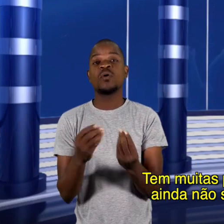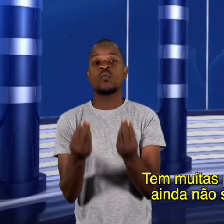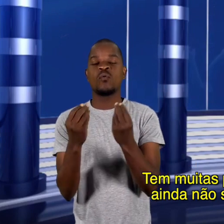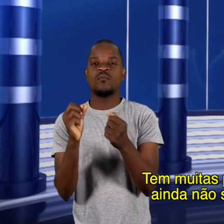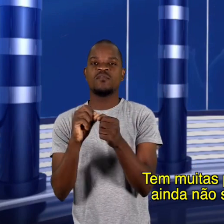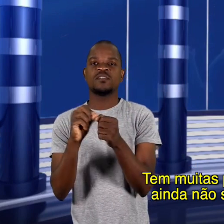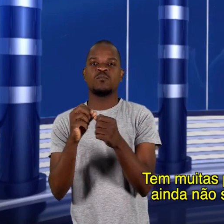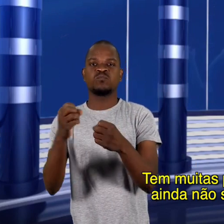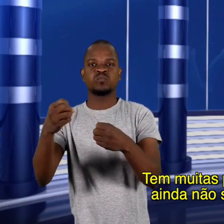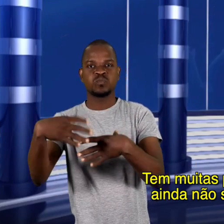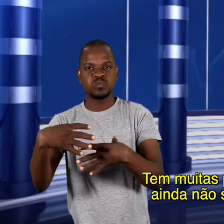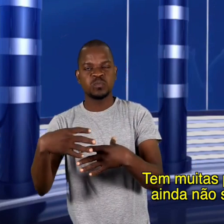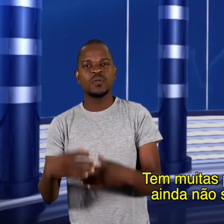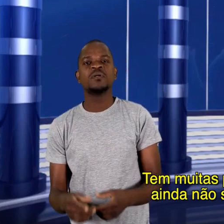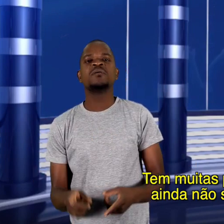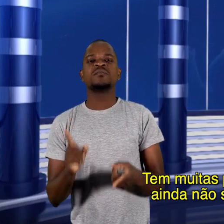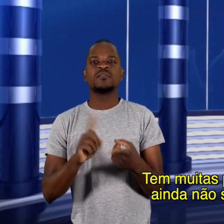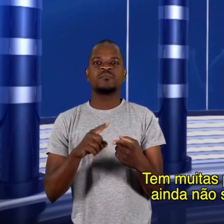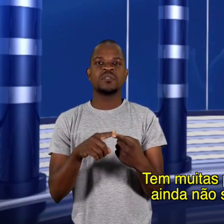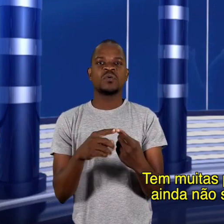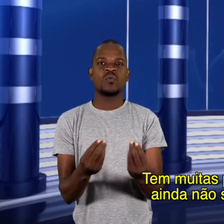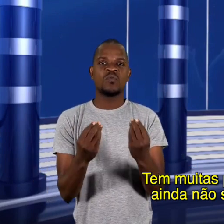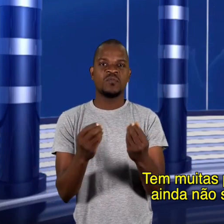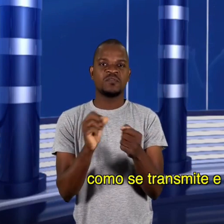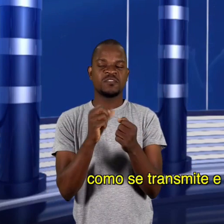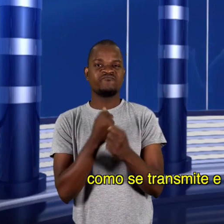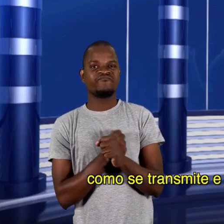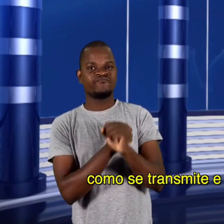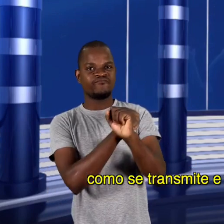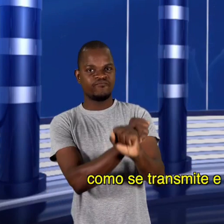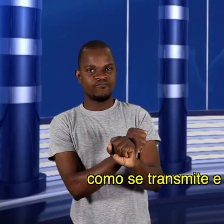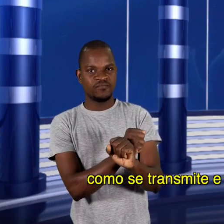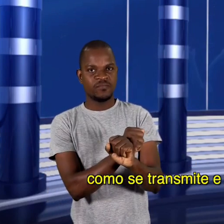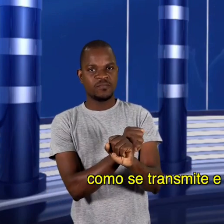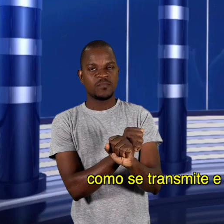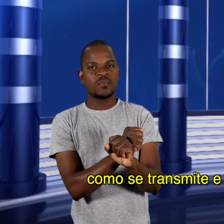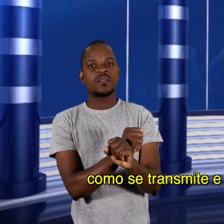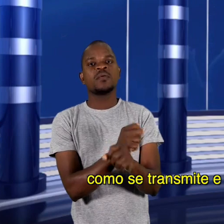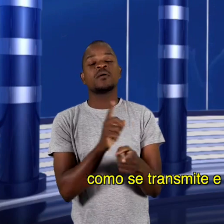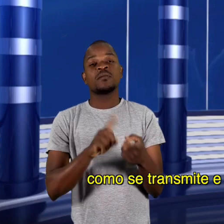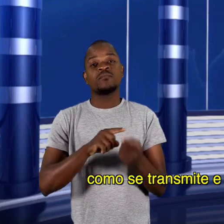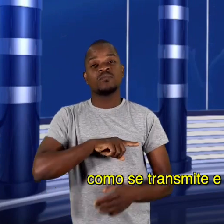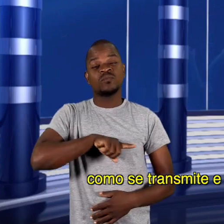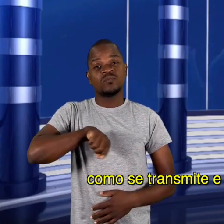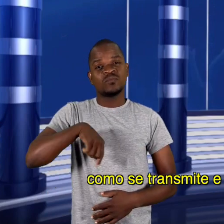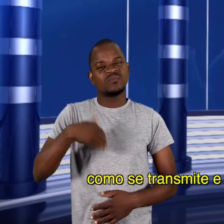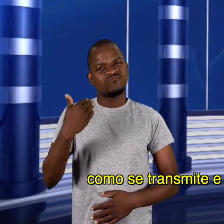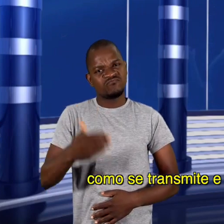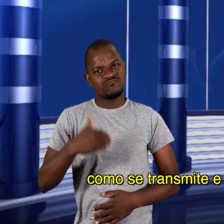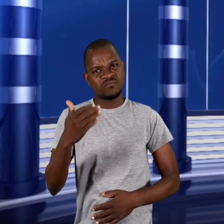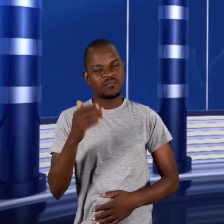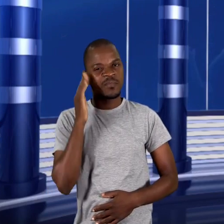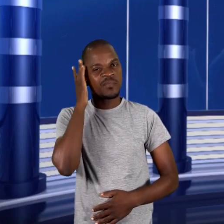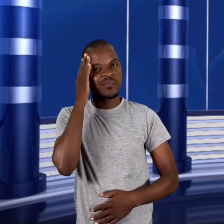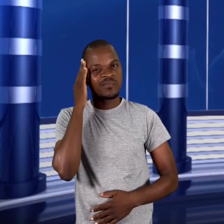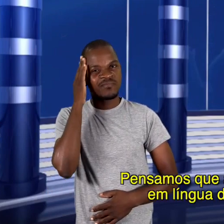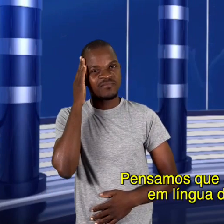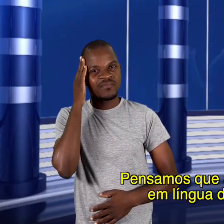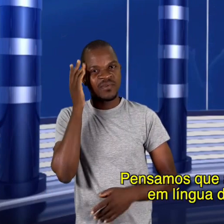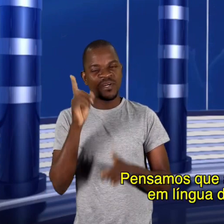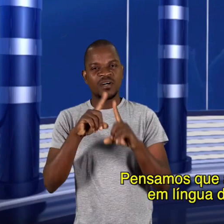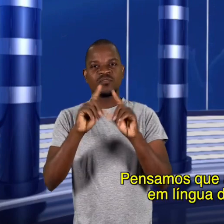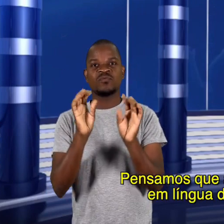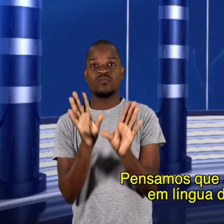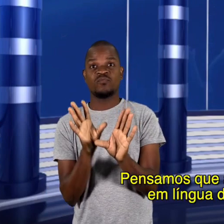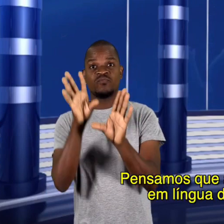informação clara sobre o que é coronavírus, como é que essa doença se transmite, quais são os métodos de prevenção.